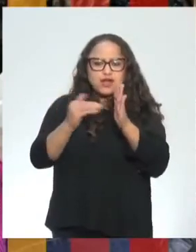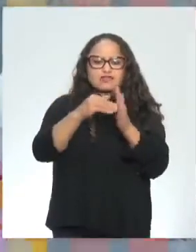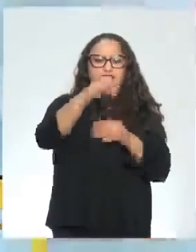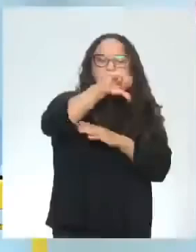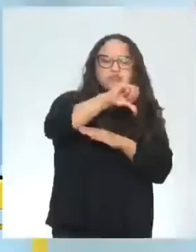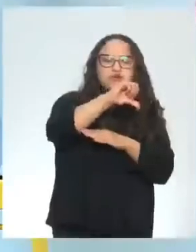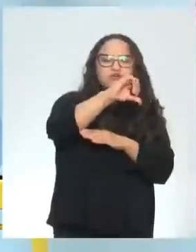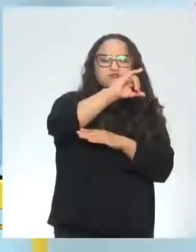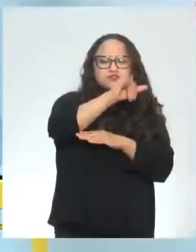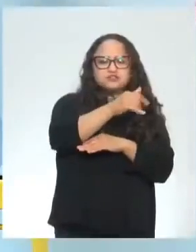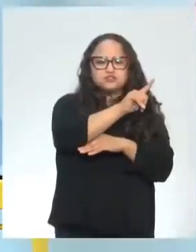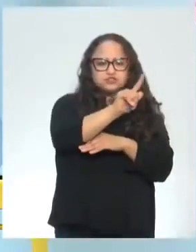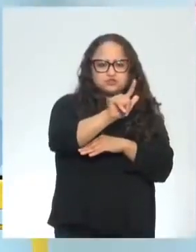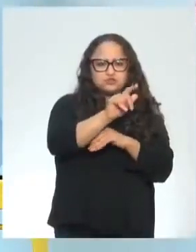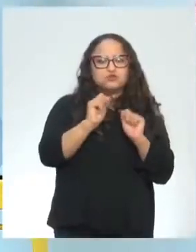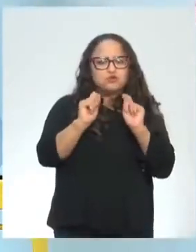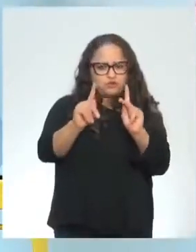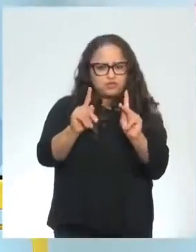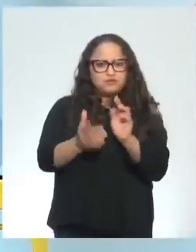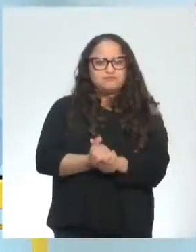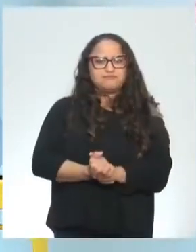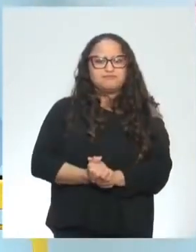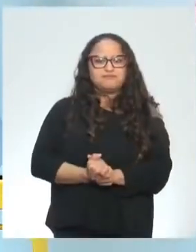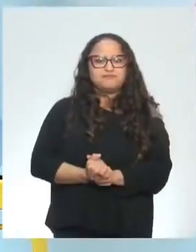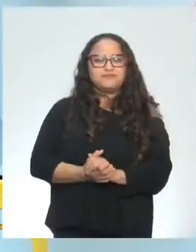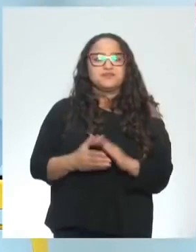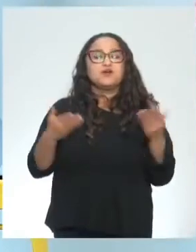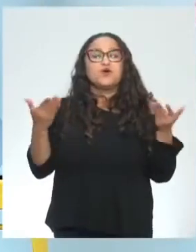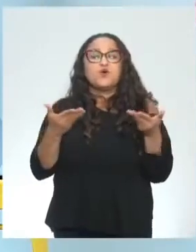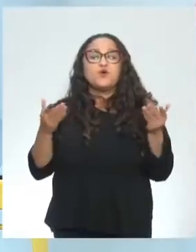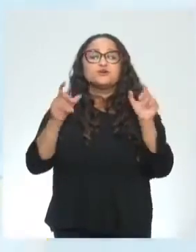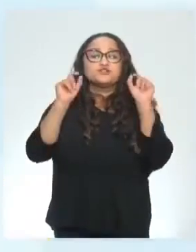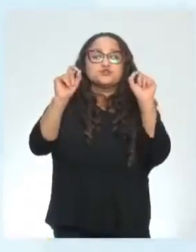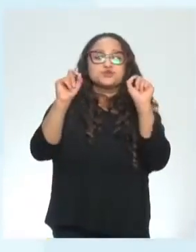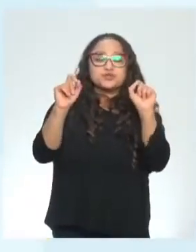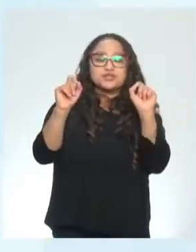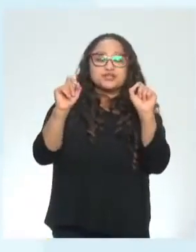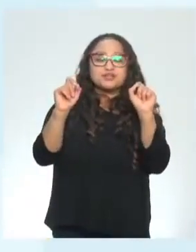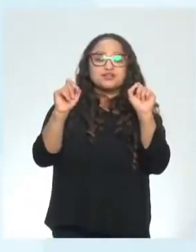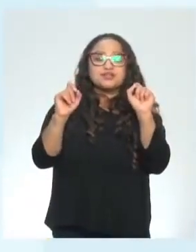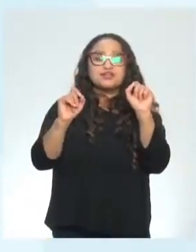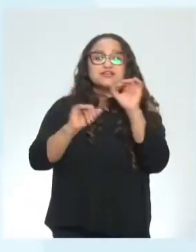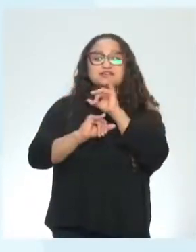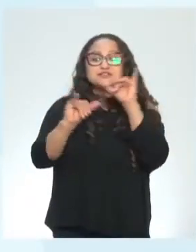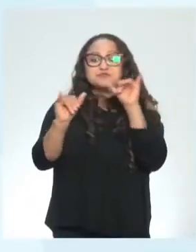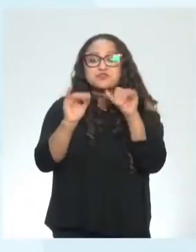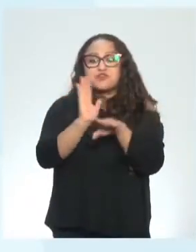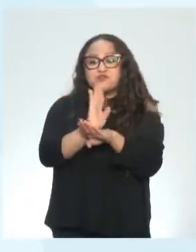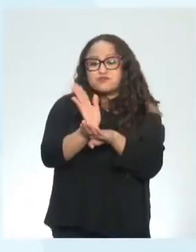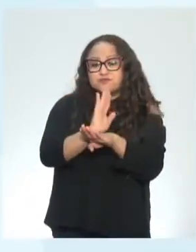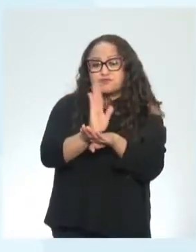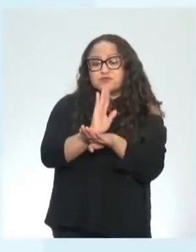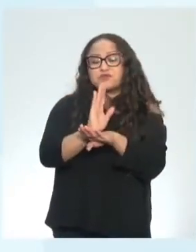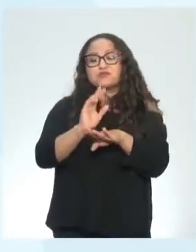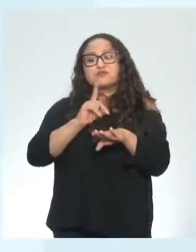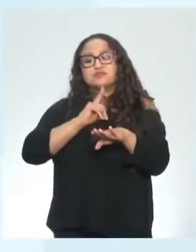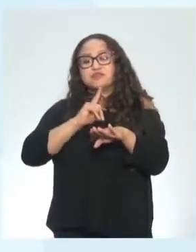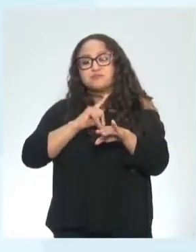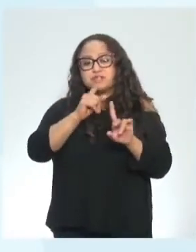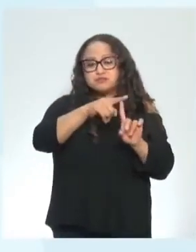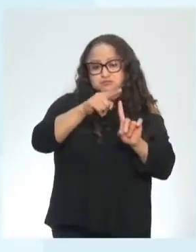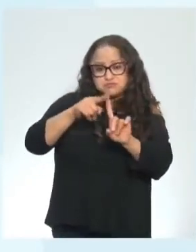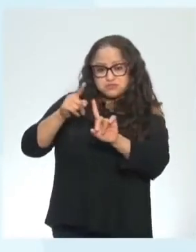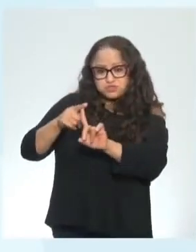Nove de Julho a gente tem mais duas semanas belezinha então na aula de hoje aí nós vimos um pouquinho de ferir cães of movies